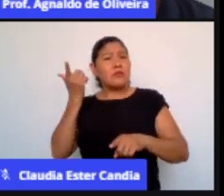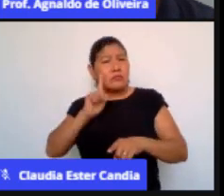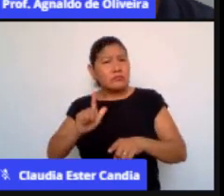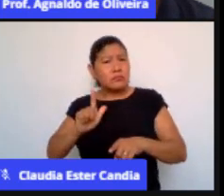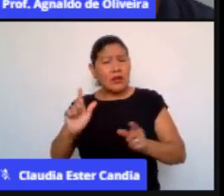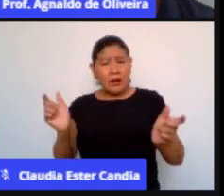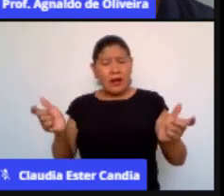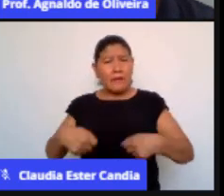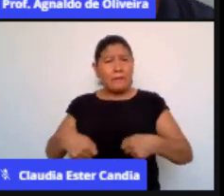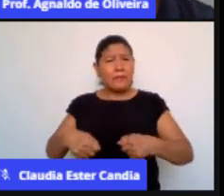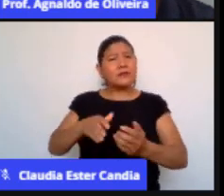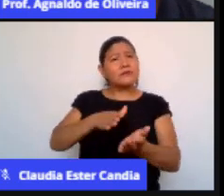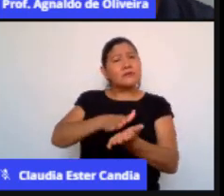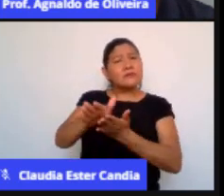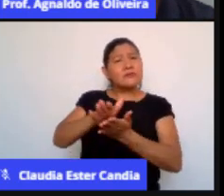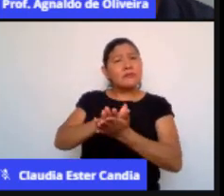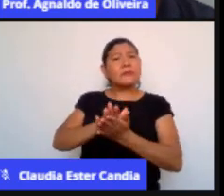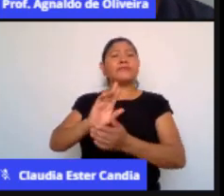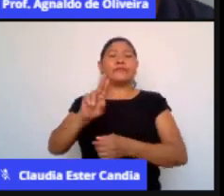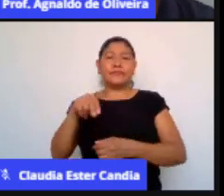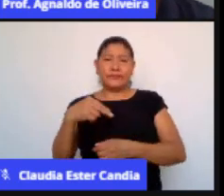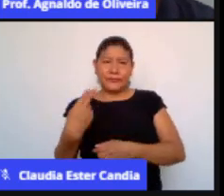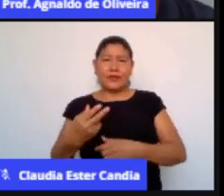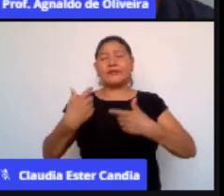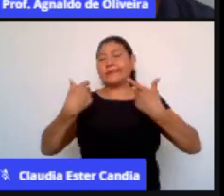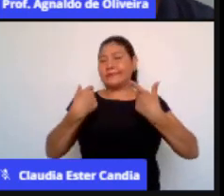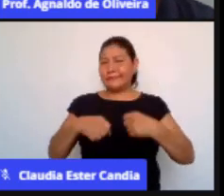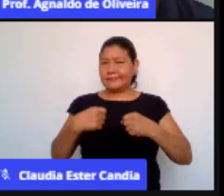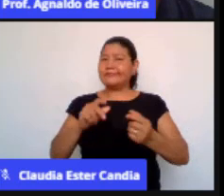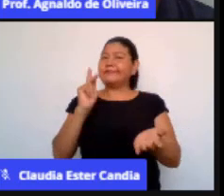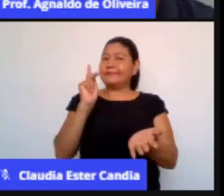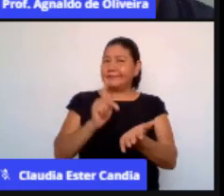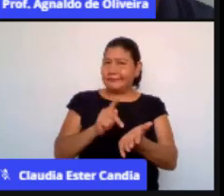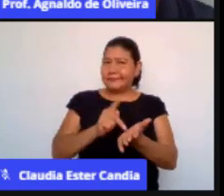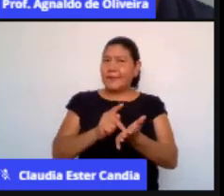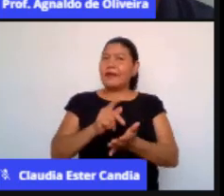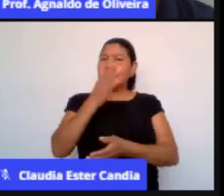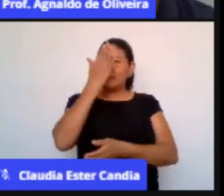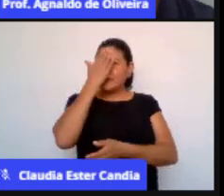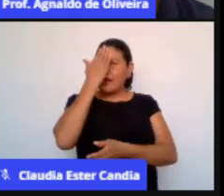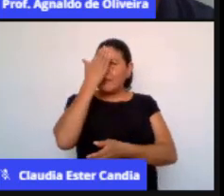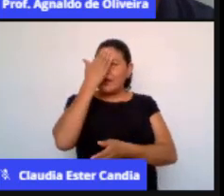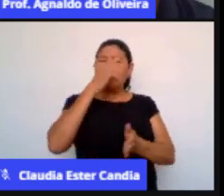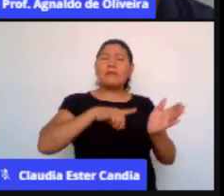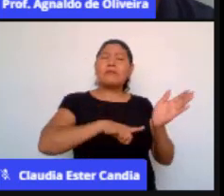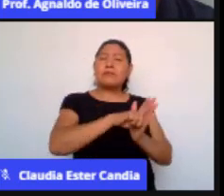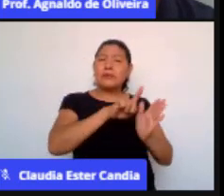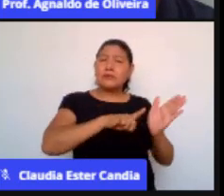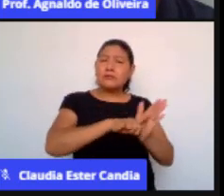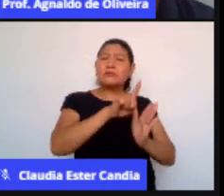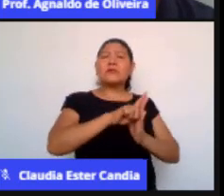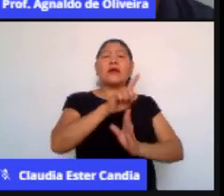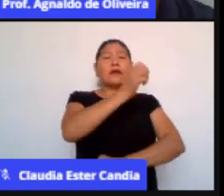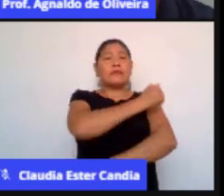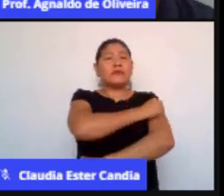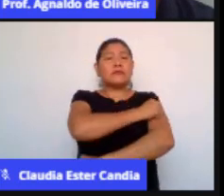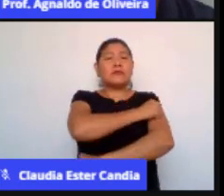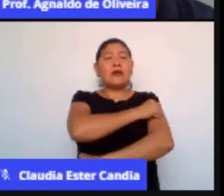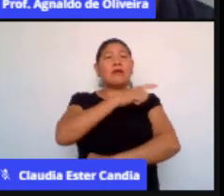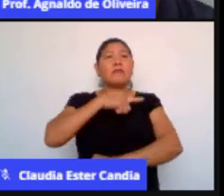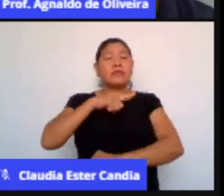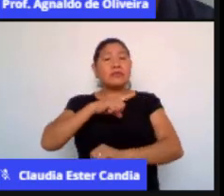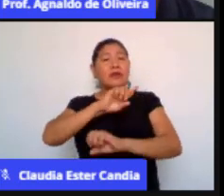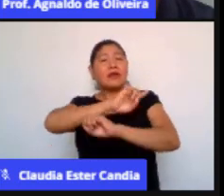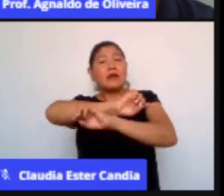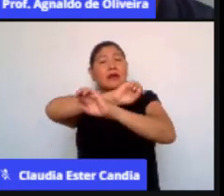gente precisaria ou precisa investigar nesse momento junto aos alunos, para a gente estar tendo uma noção de